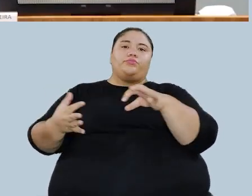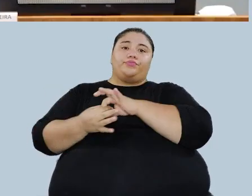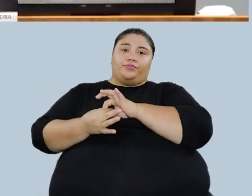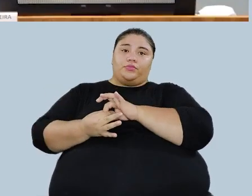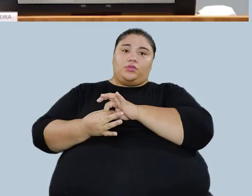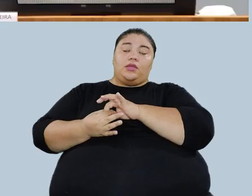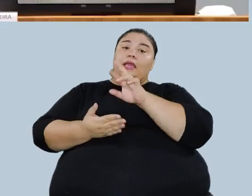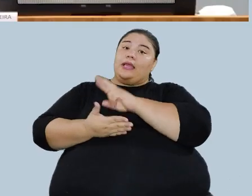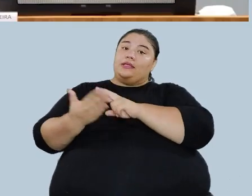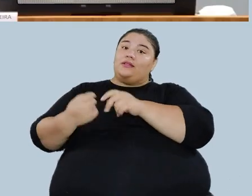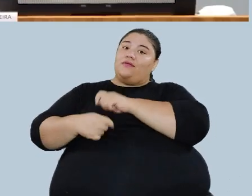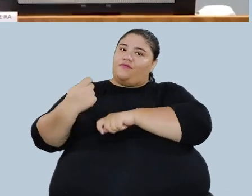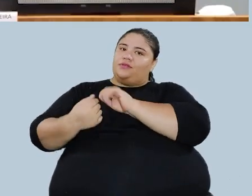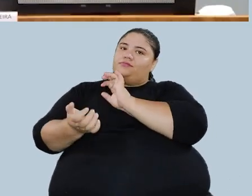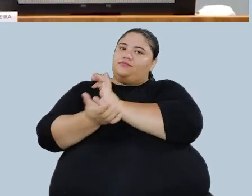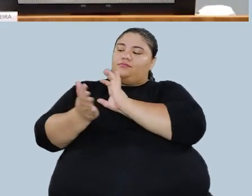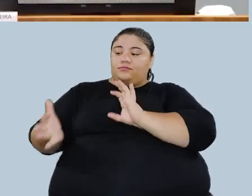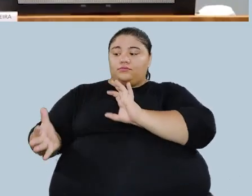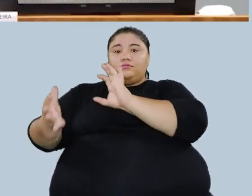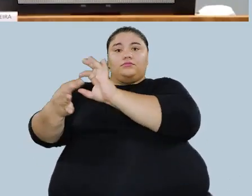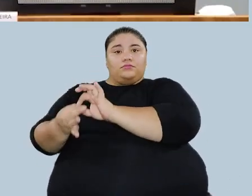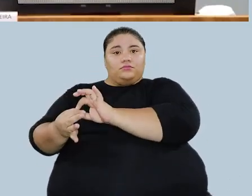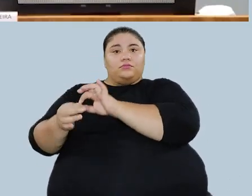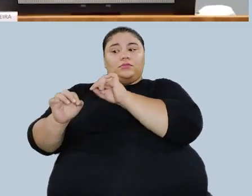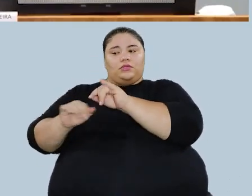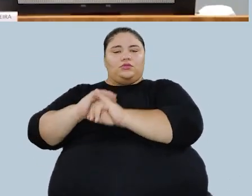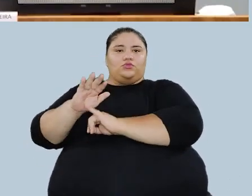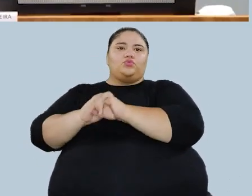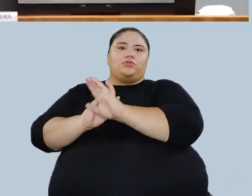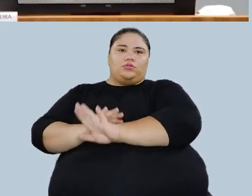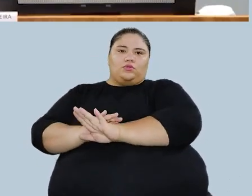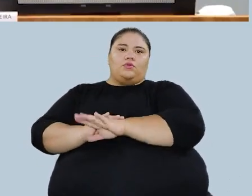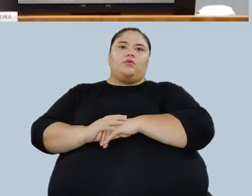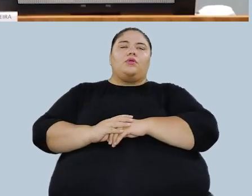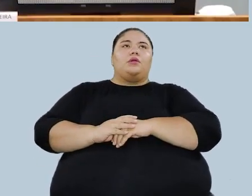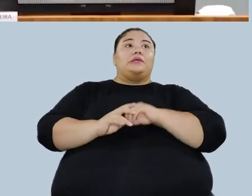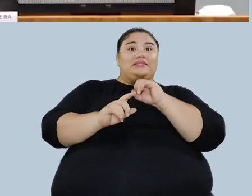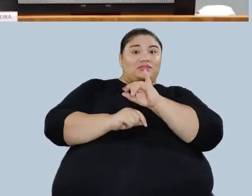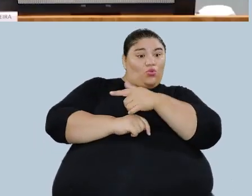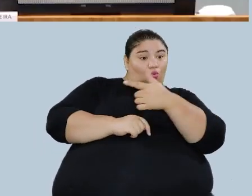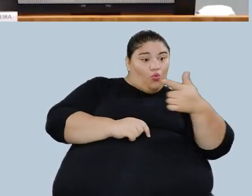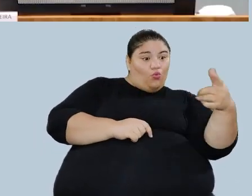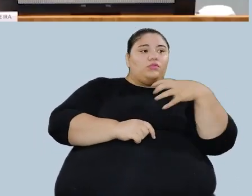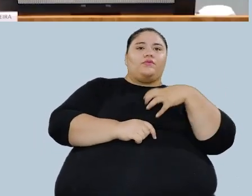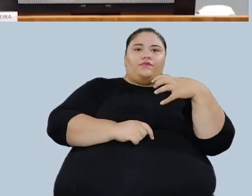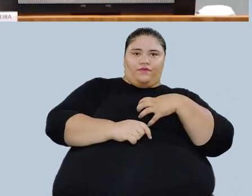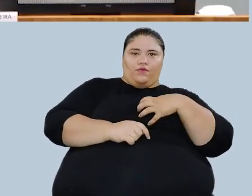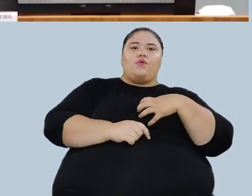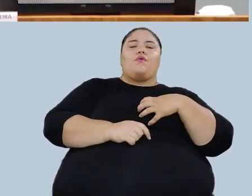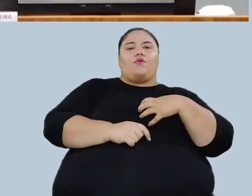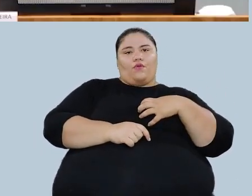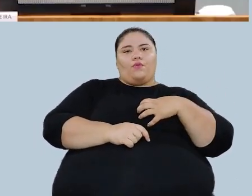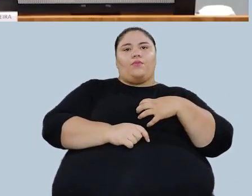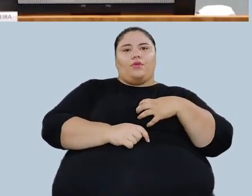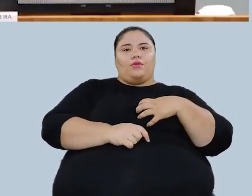quê? Às receitas financeiras. Financeiras. Aquelas receitas daquela instituição. Claro que se ela tiver outras formas